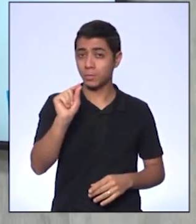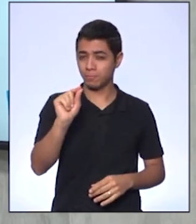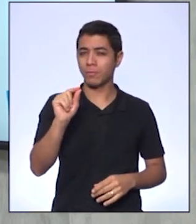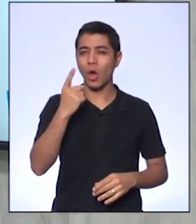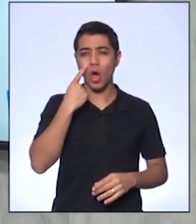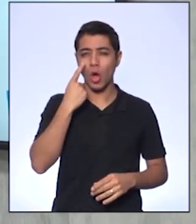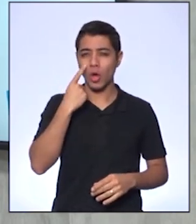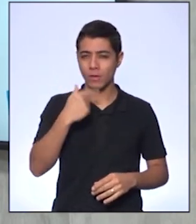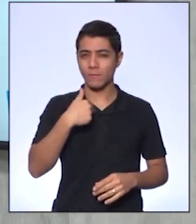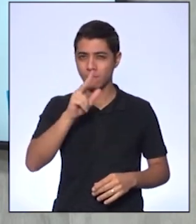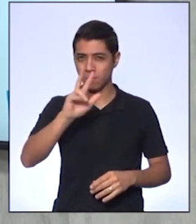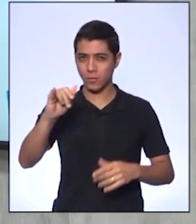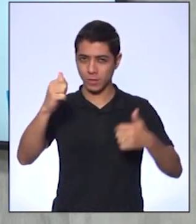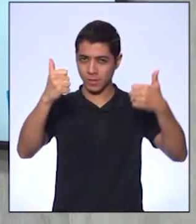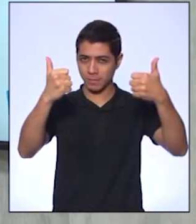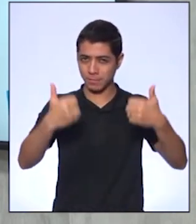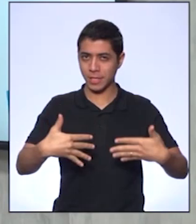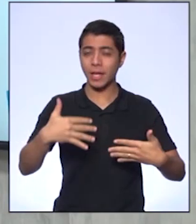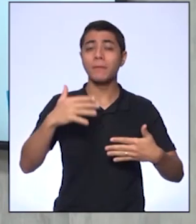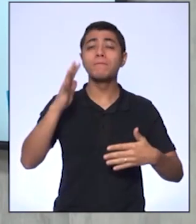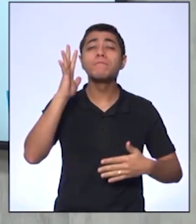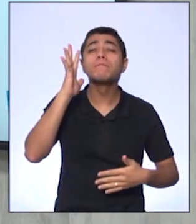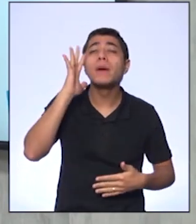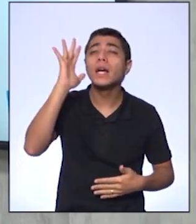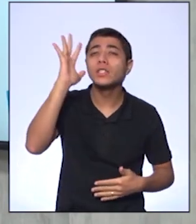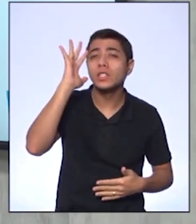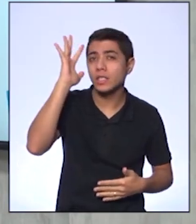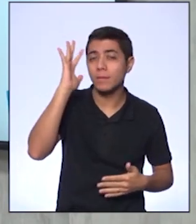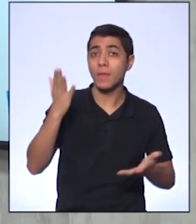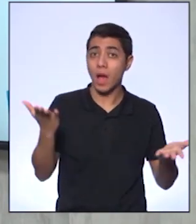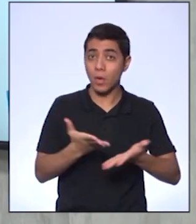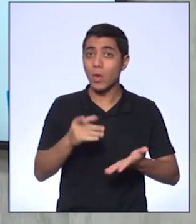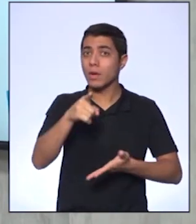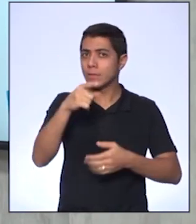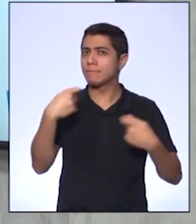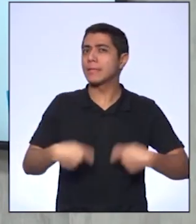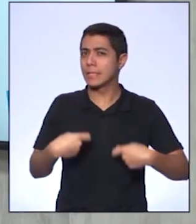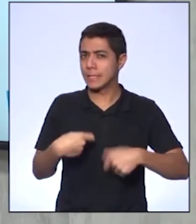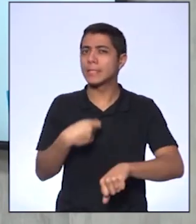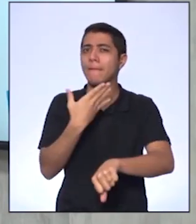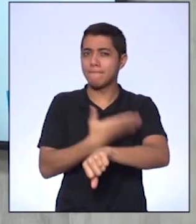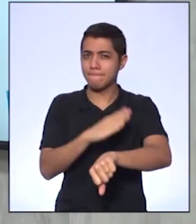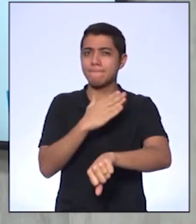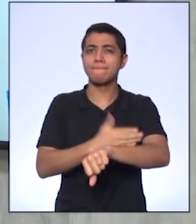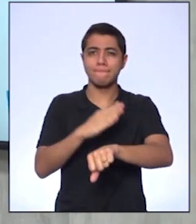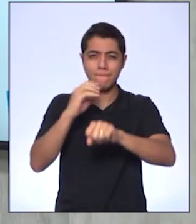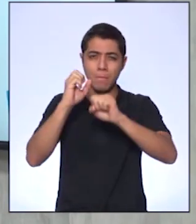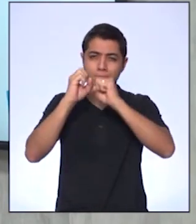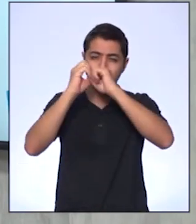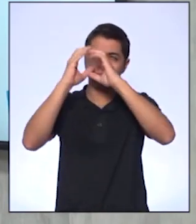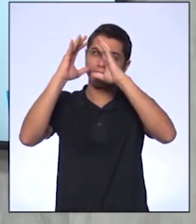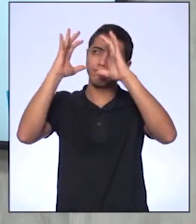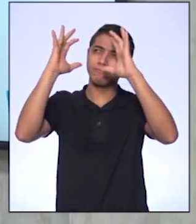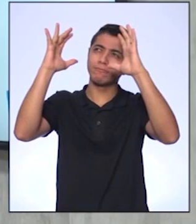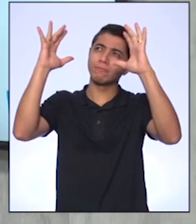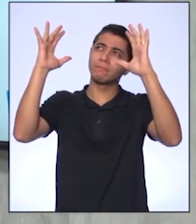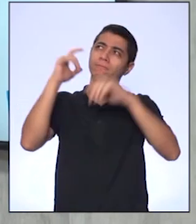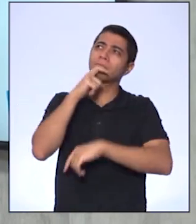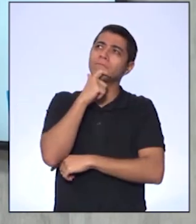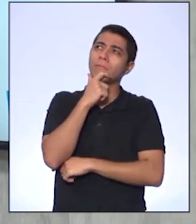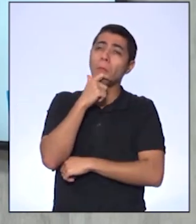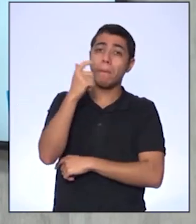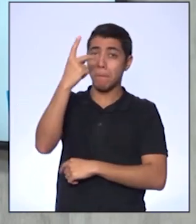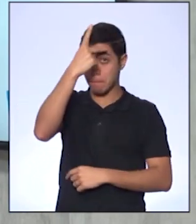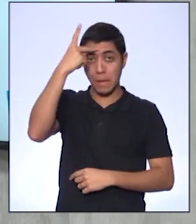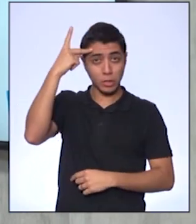coisa. Imaginemos, agora você vai ter que ter uma boa imaginação, que você está vendo uma pessoa agachada, tirando